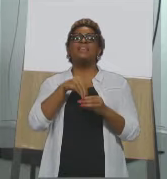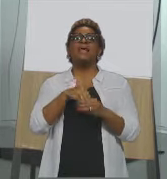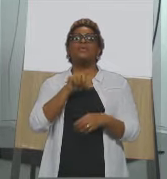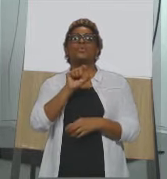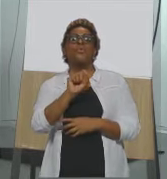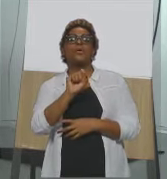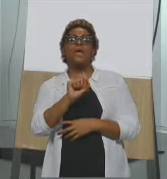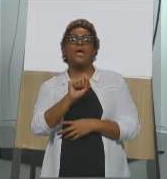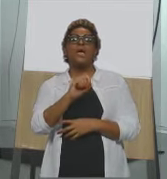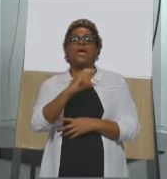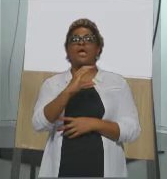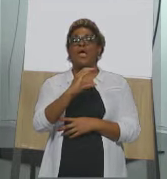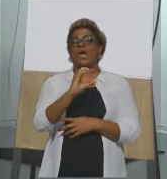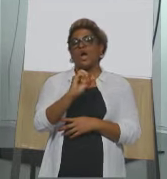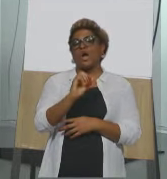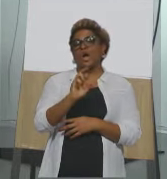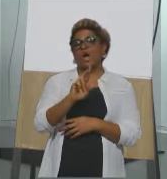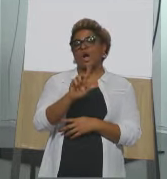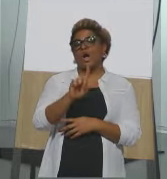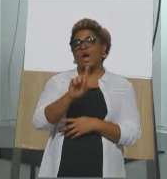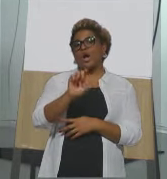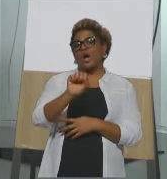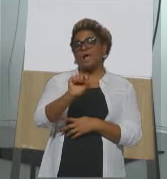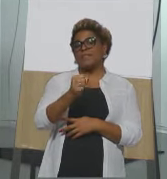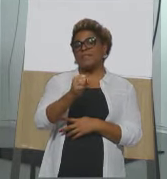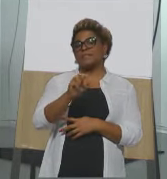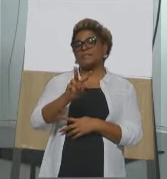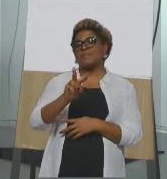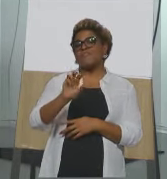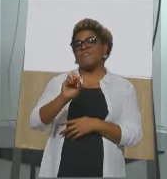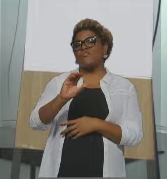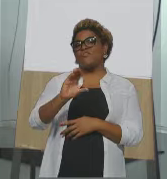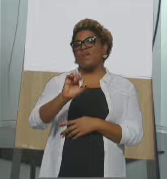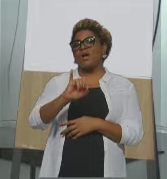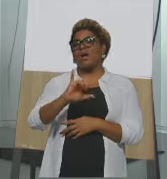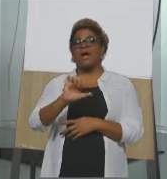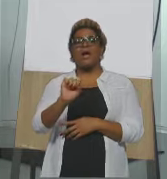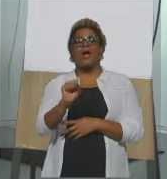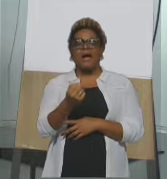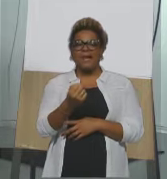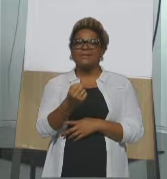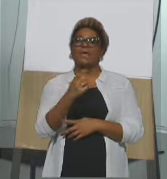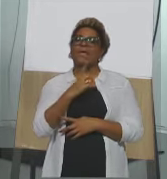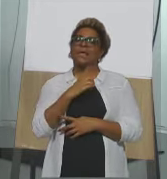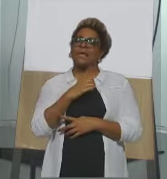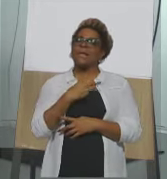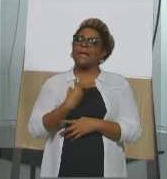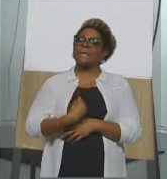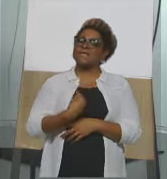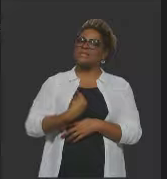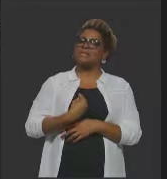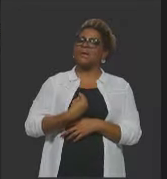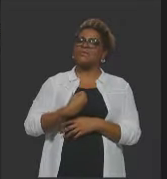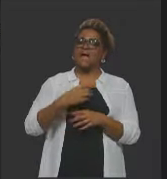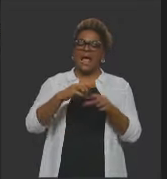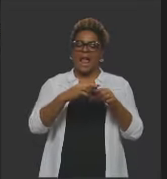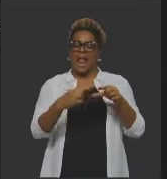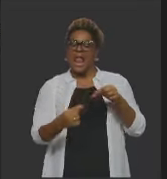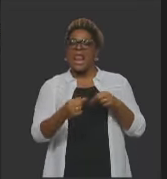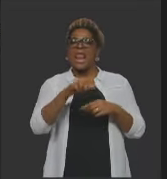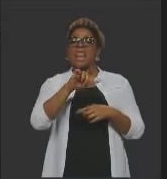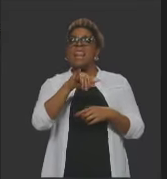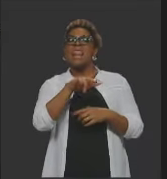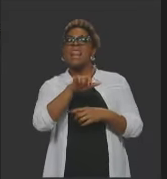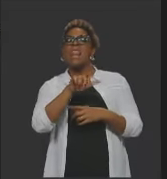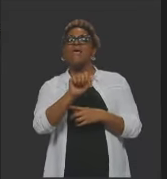essas cordas e vai produzir o som, que vai ser articulado aí pela nossa língua, né, para produzir as palavras e assim